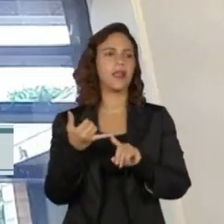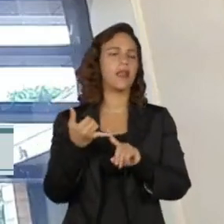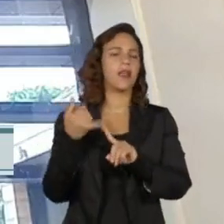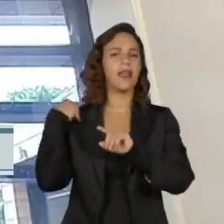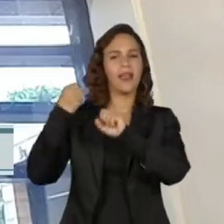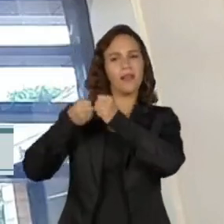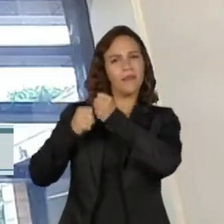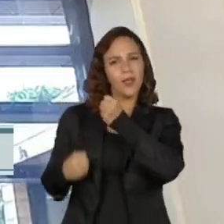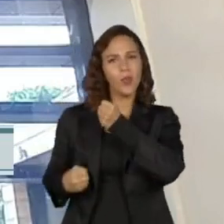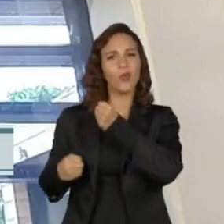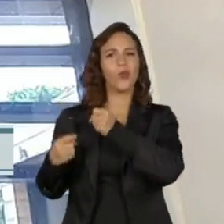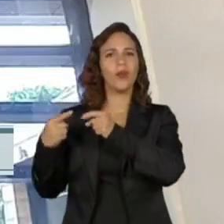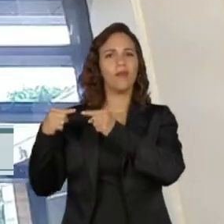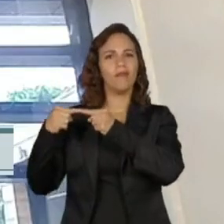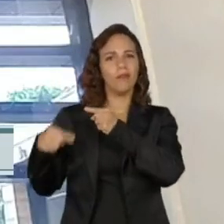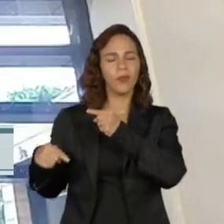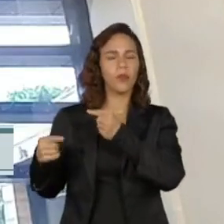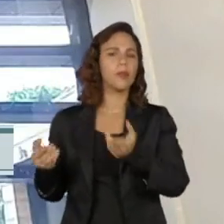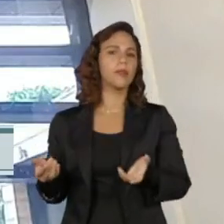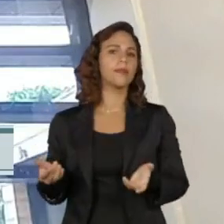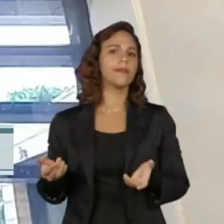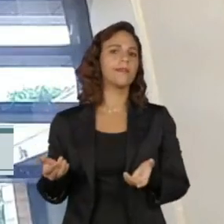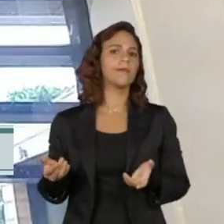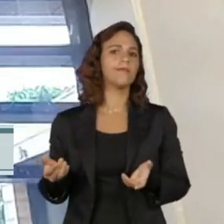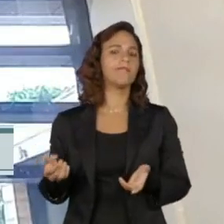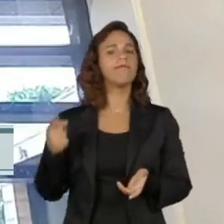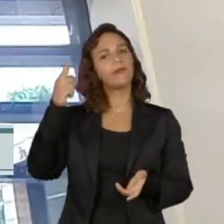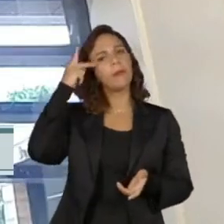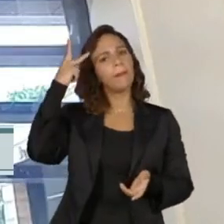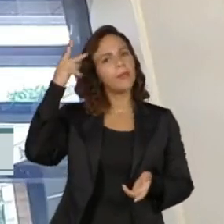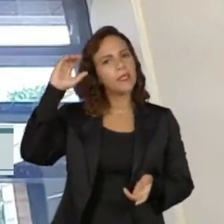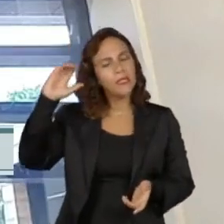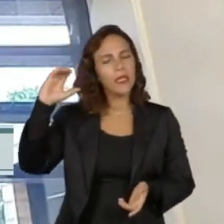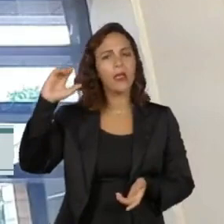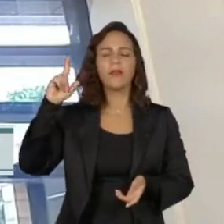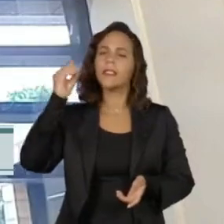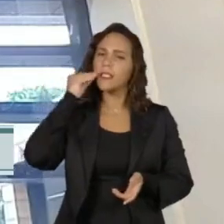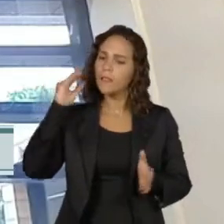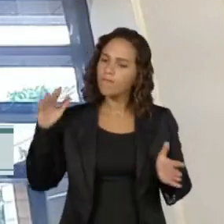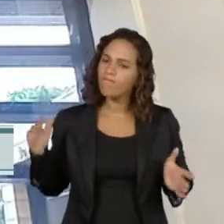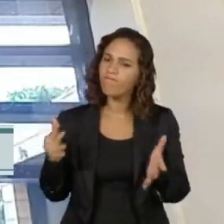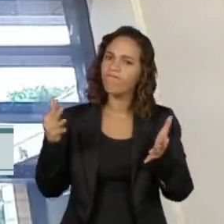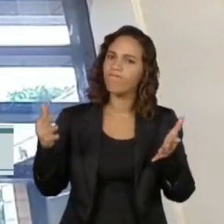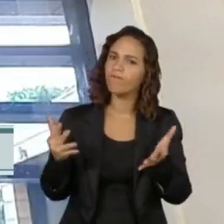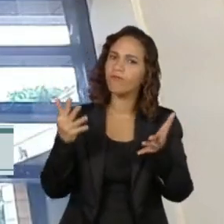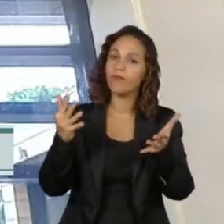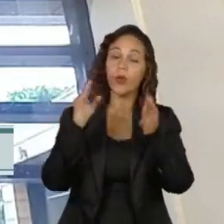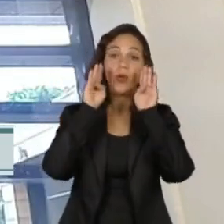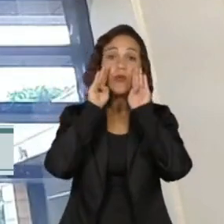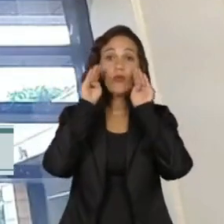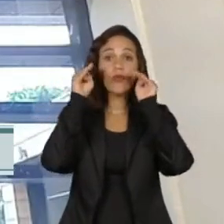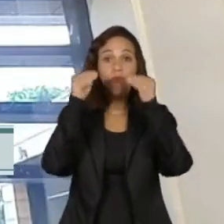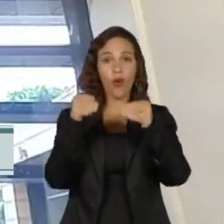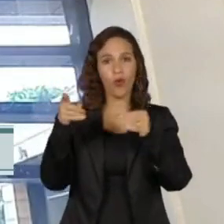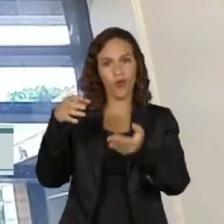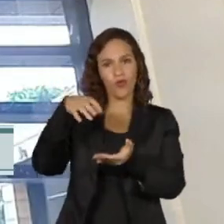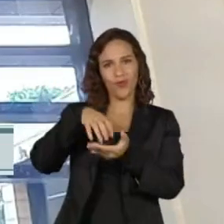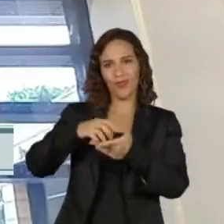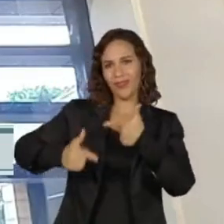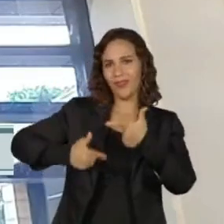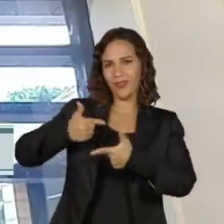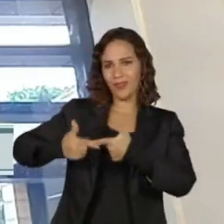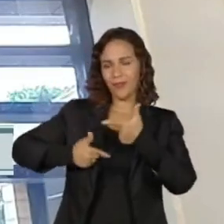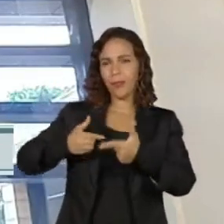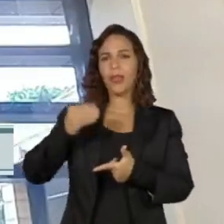medular, com pacientes que tenham paralisia cerebral. Então, como o foco da instituição é um foco